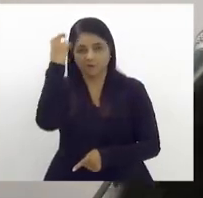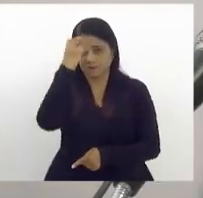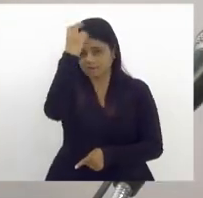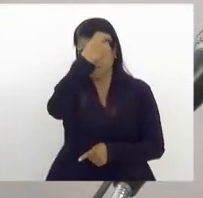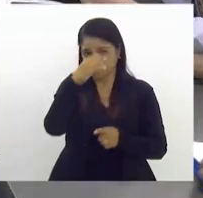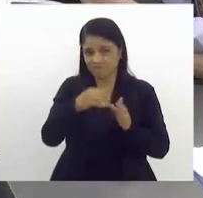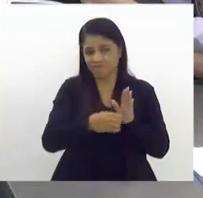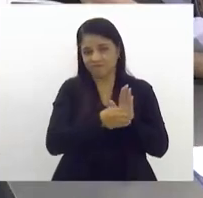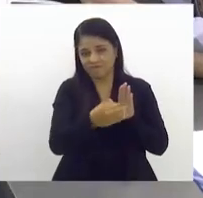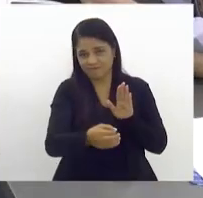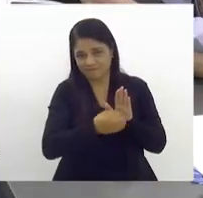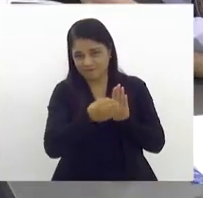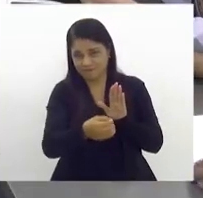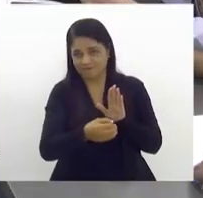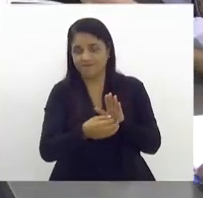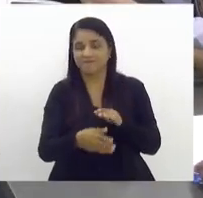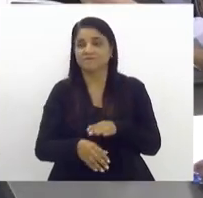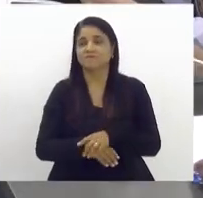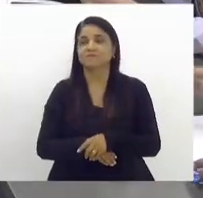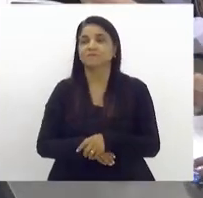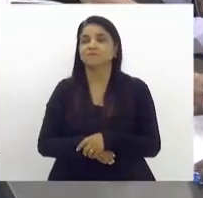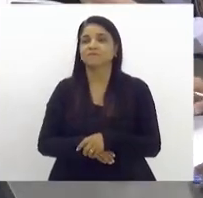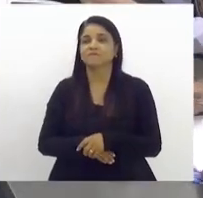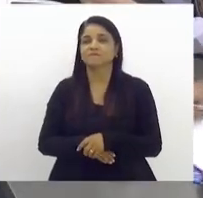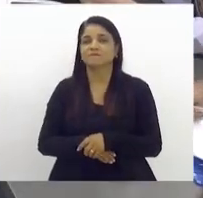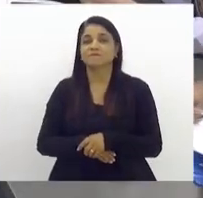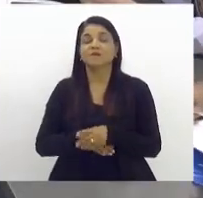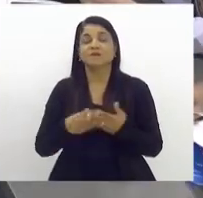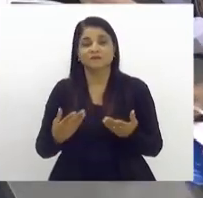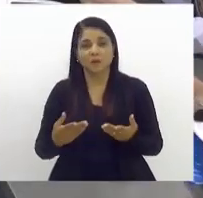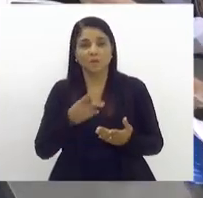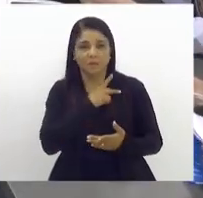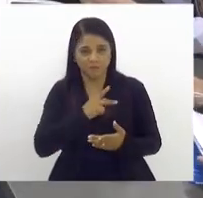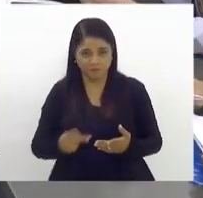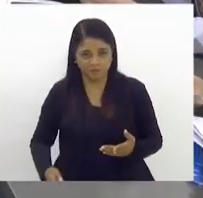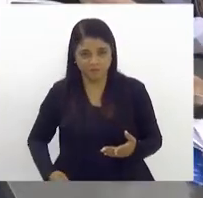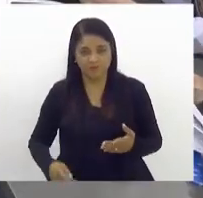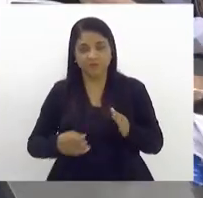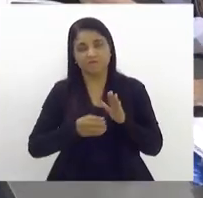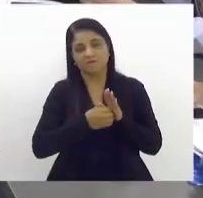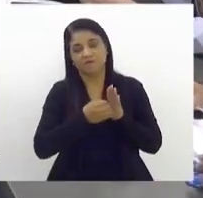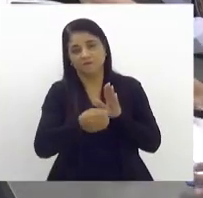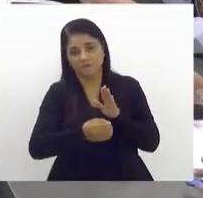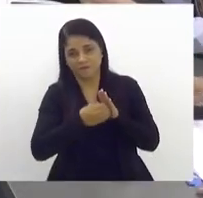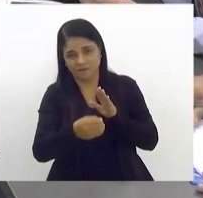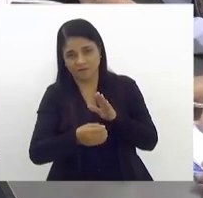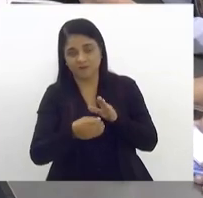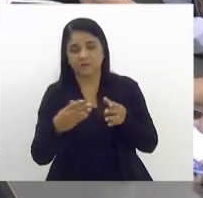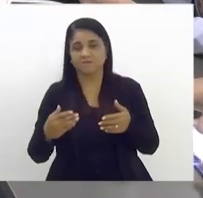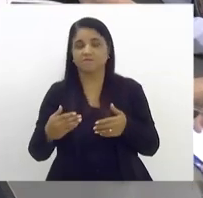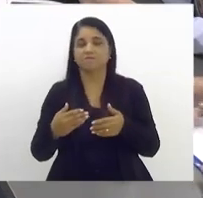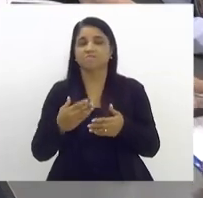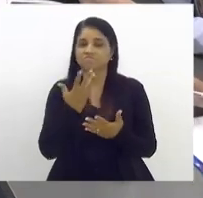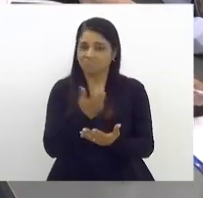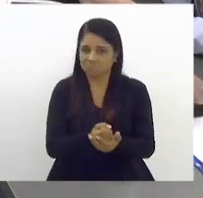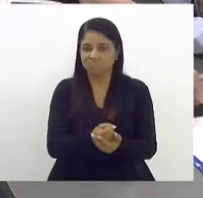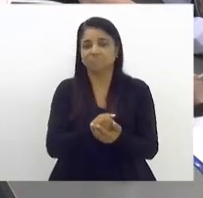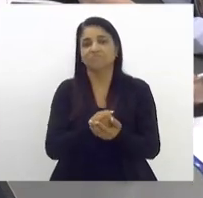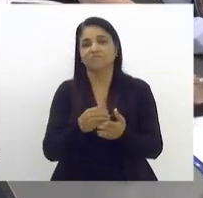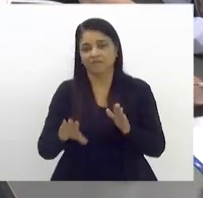Lima. Presidente, o nosso parecer é um parecer favorável às emendas. Em